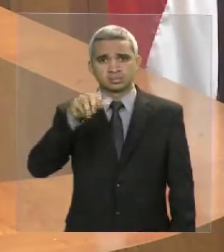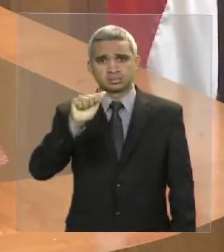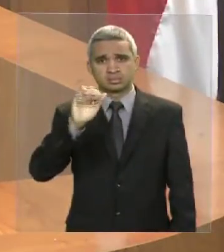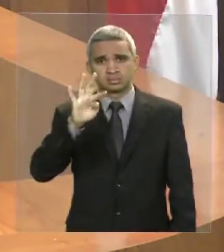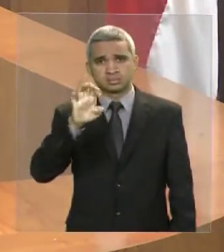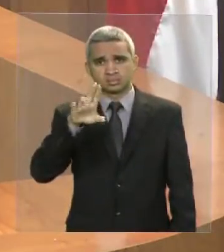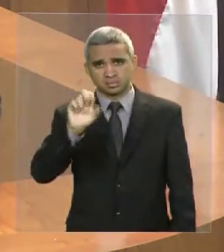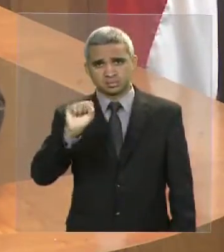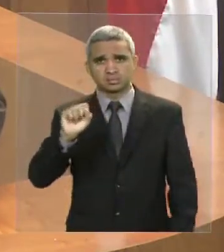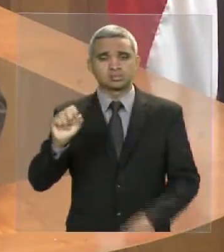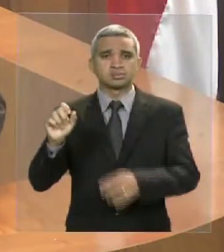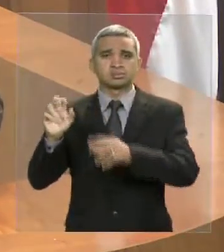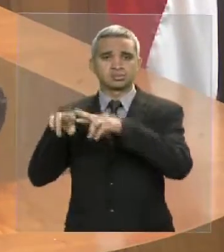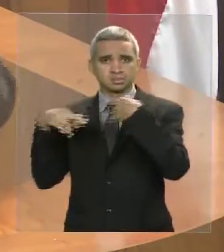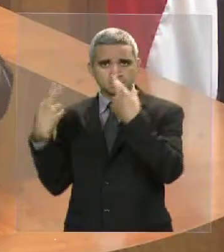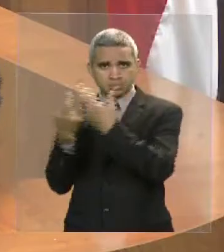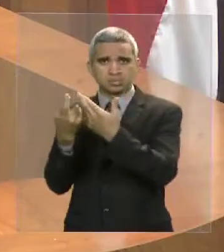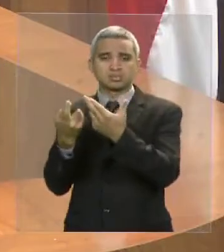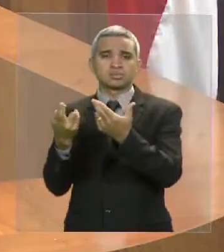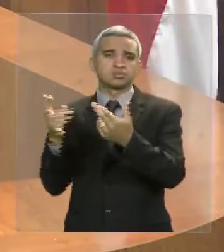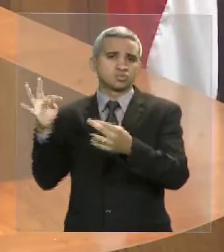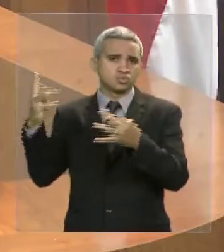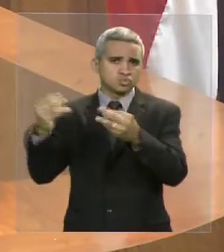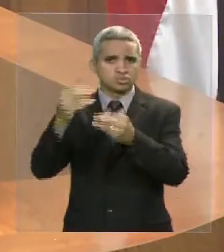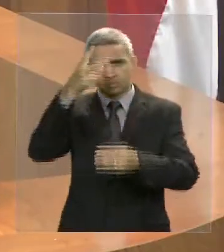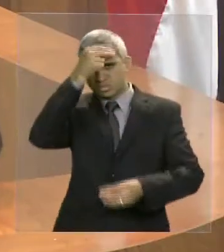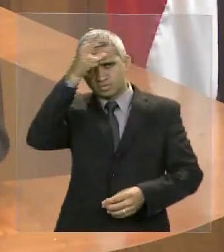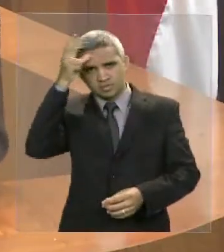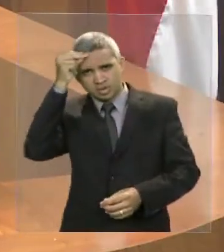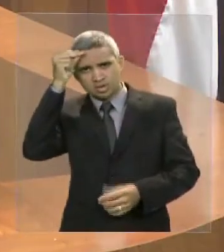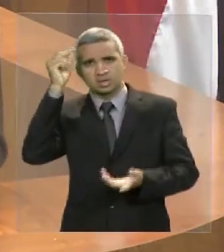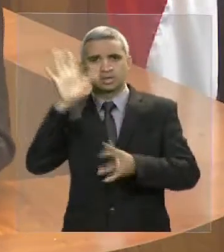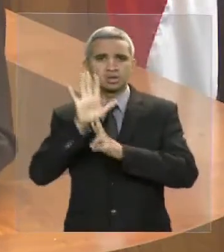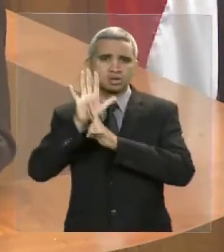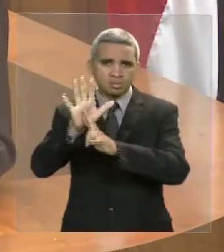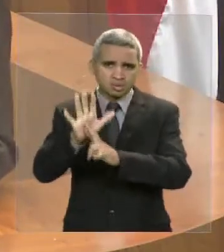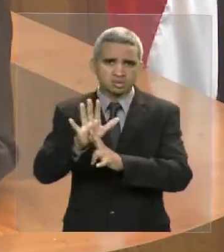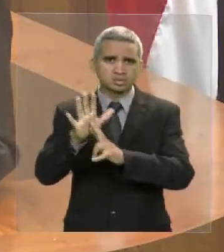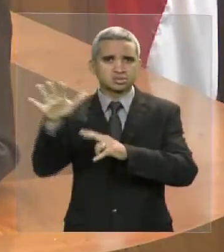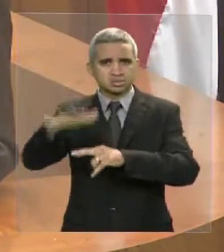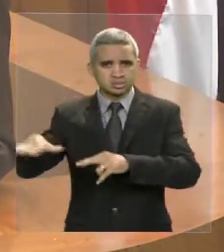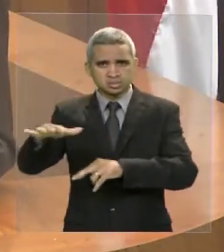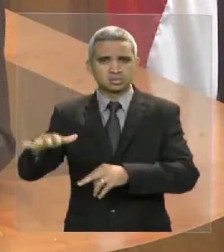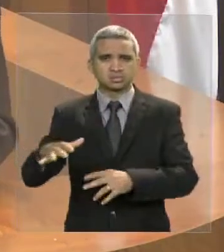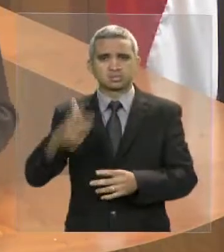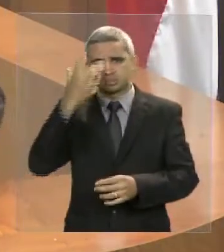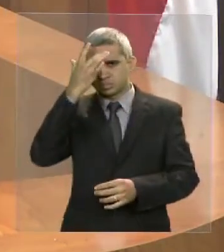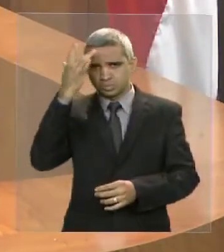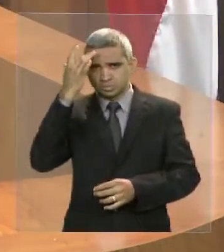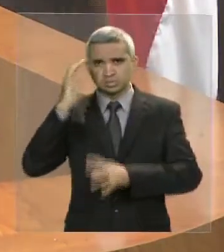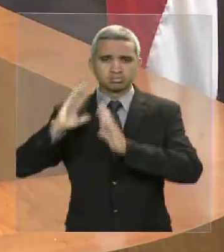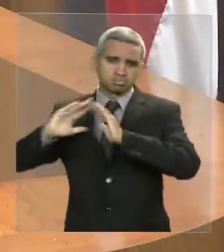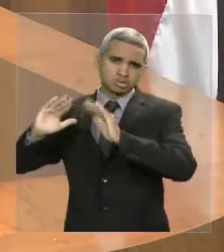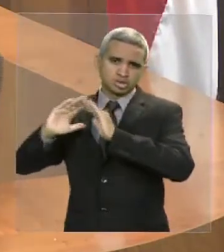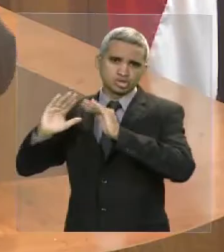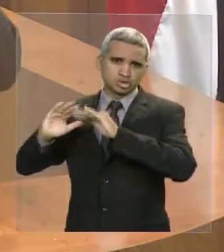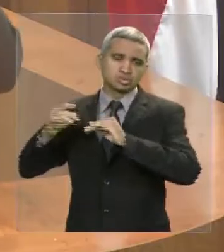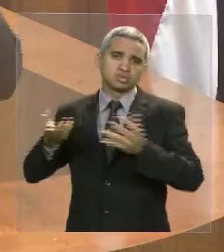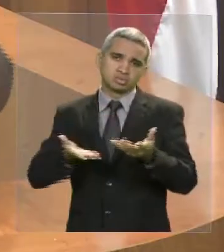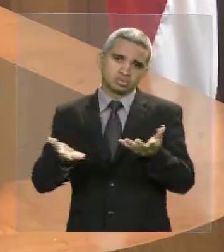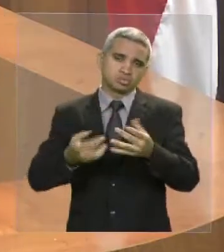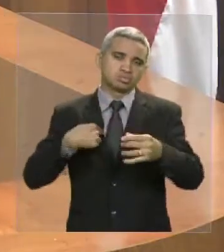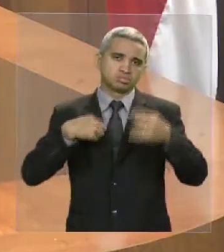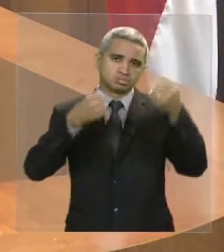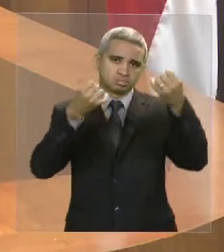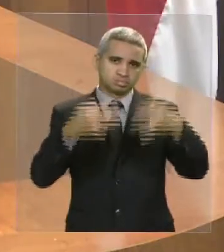vereadores, representantes populares, e ali nos foi passado, nos foi demandado. Então, aqui faço essa referência a